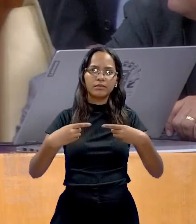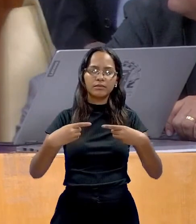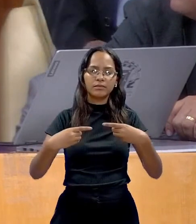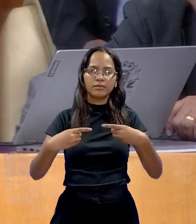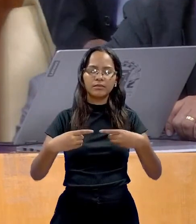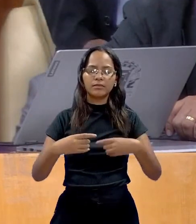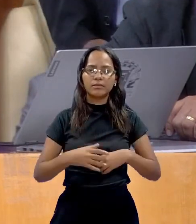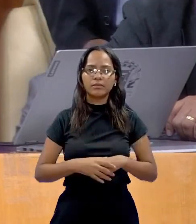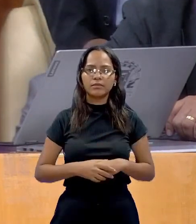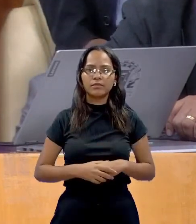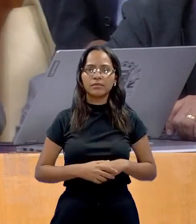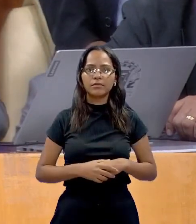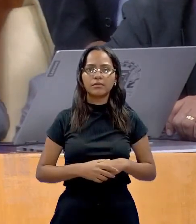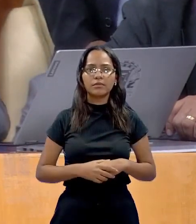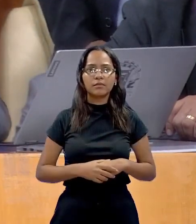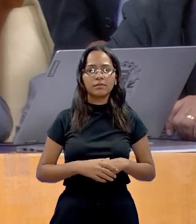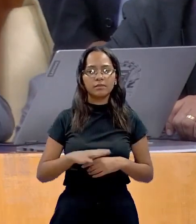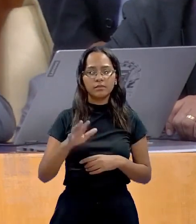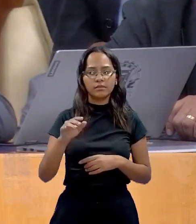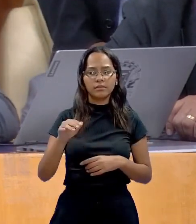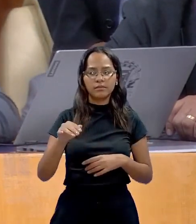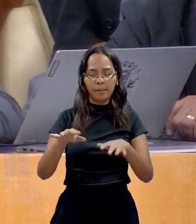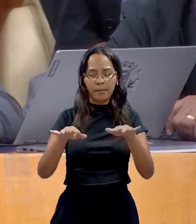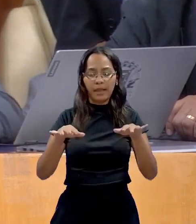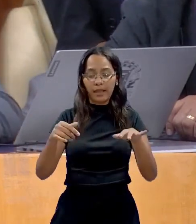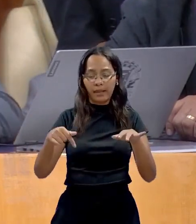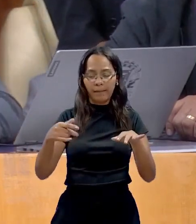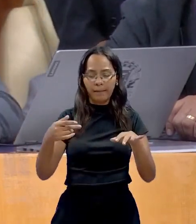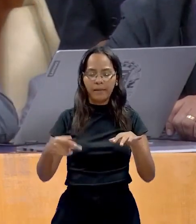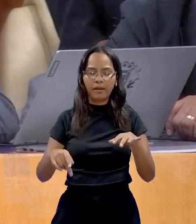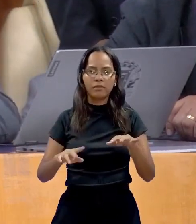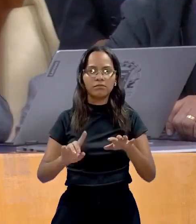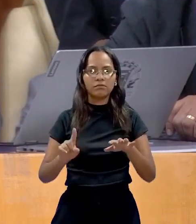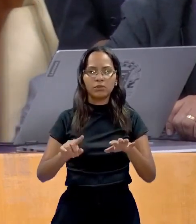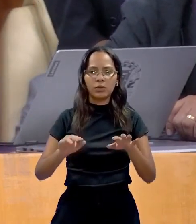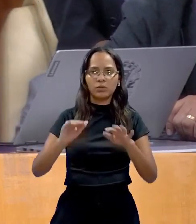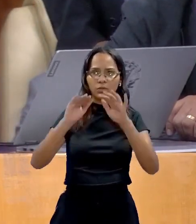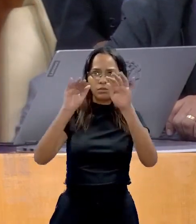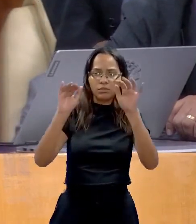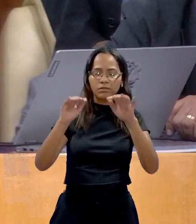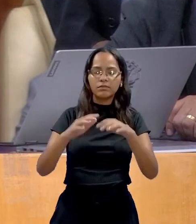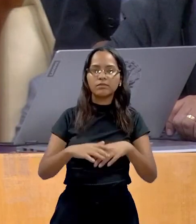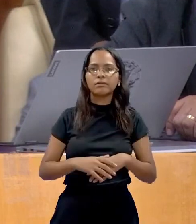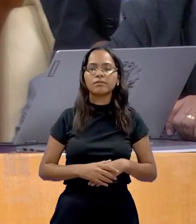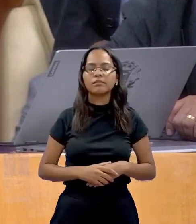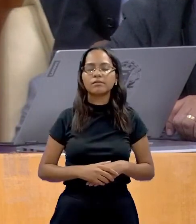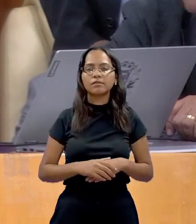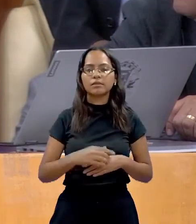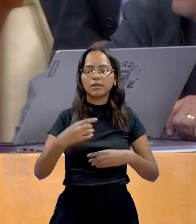Excelência, o plenário é aqui embaixo, excelência. Os títulos estão em discussão.